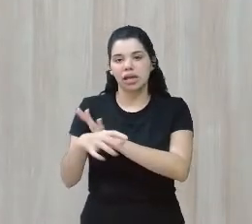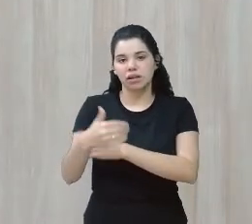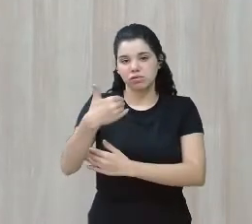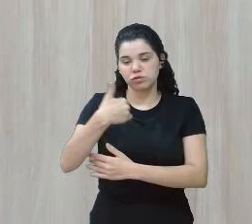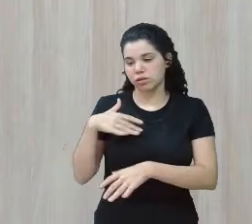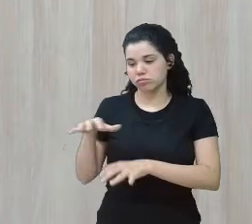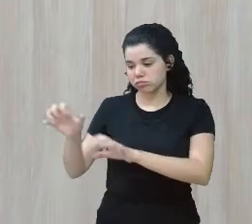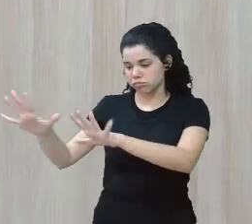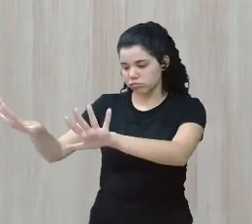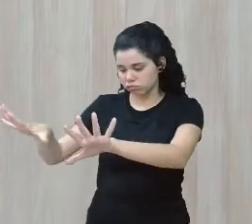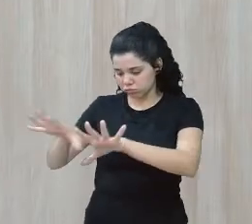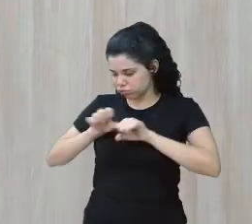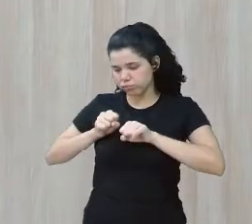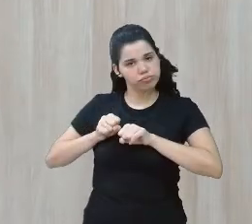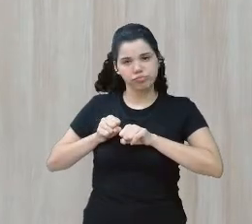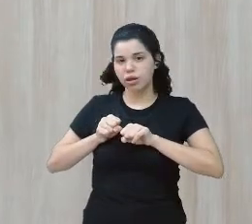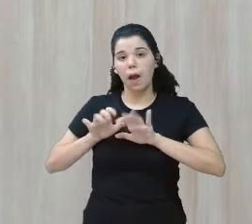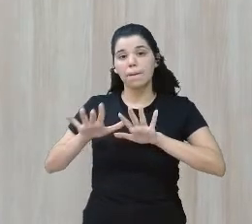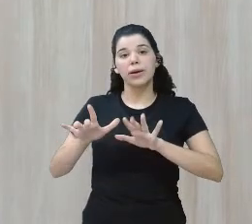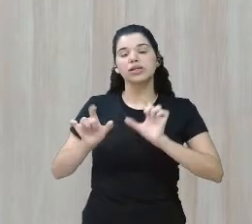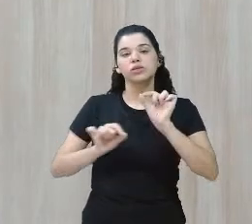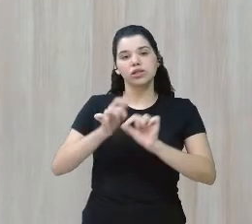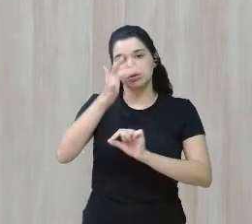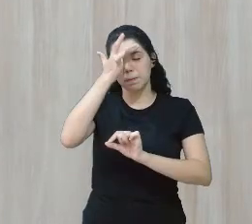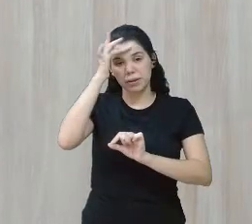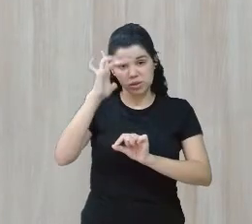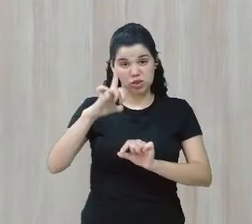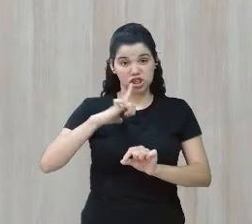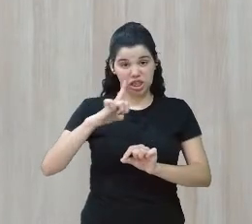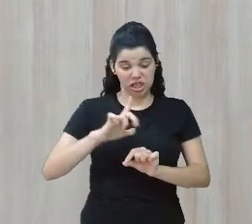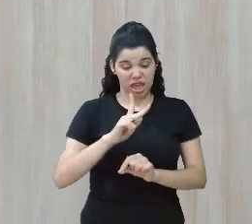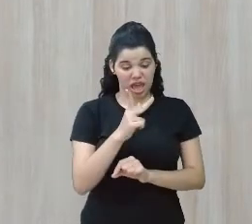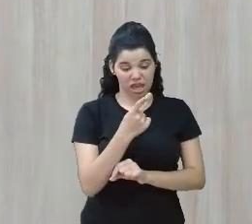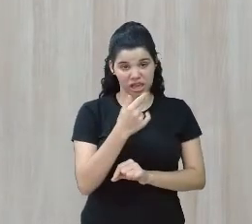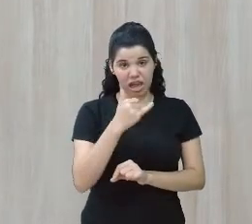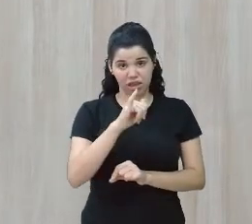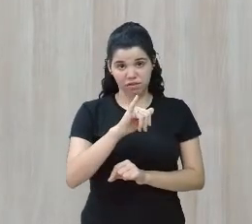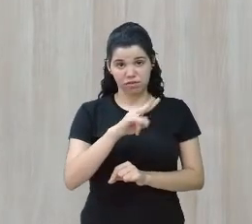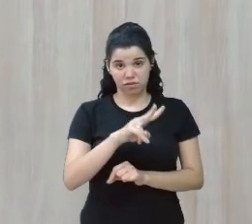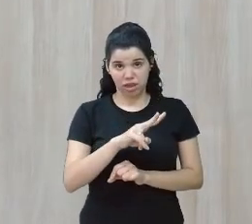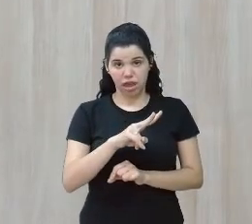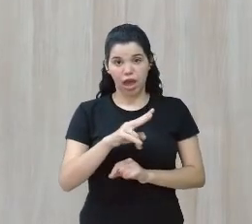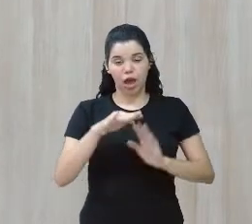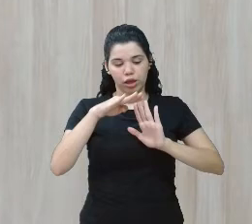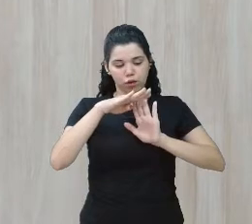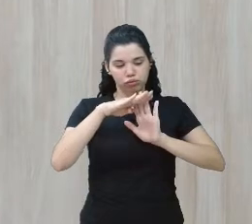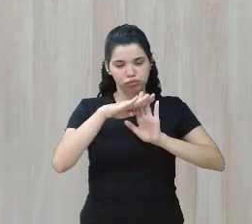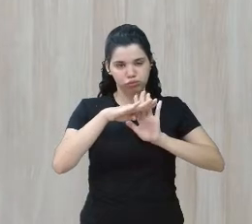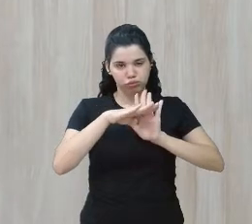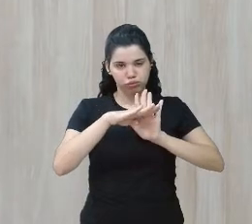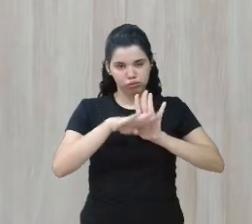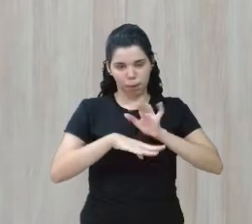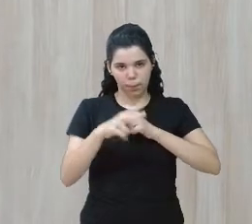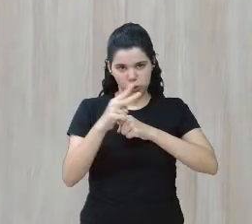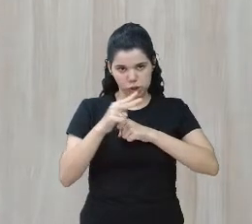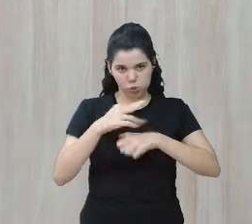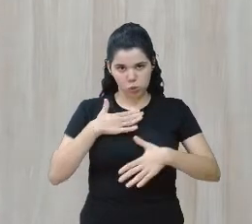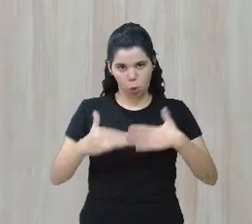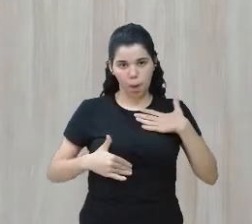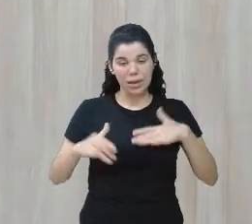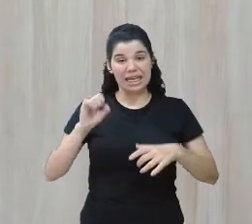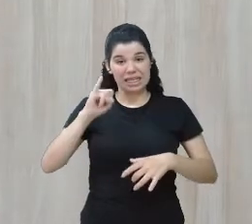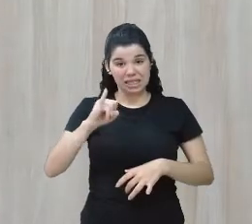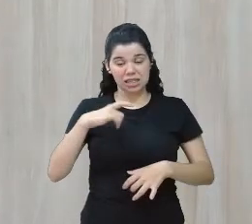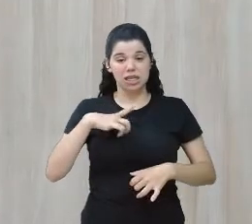é contaminado. Mas, às vezes, pessoas portadoras do vírus, a imunidade vai baixando. Se não cuidar logo, ela vai